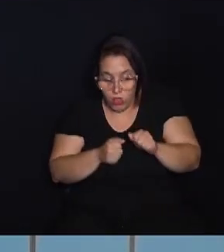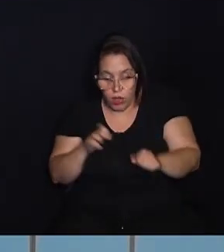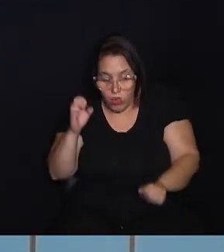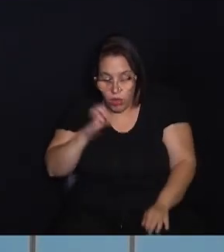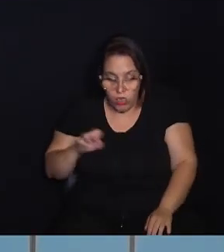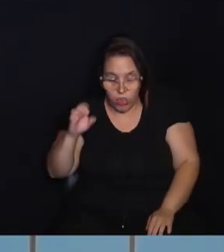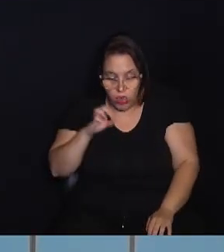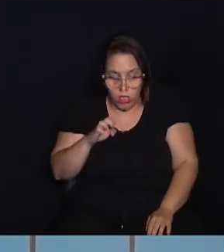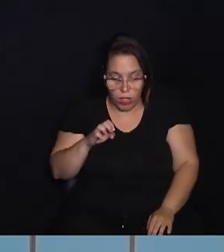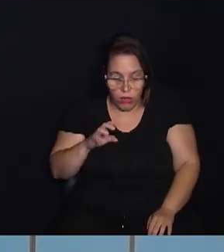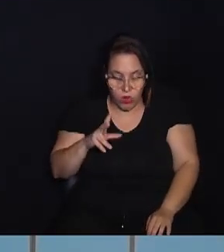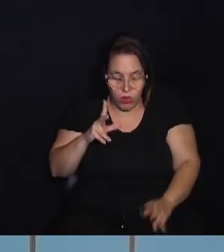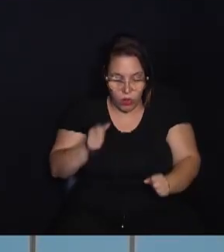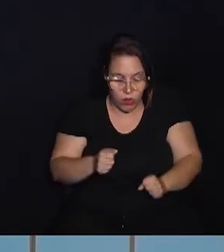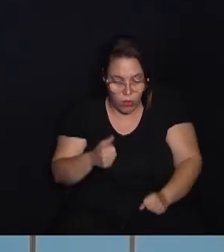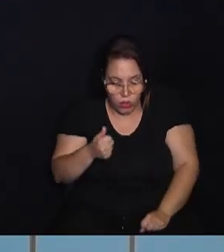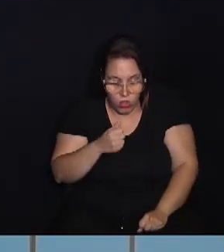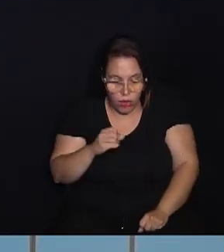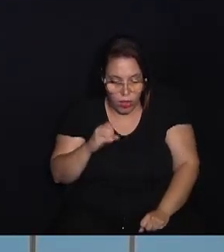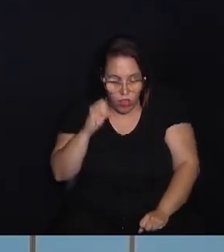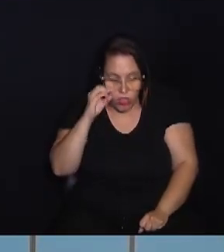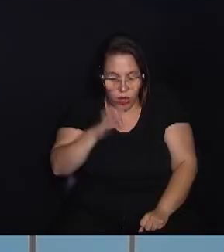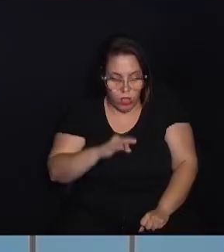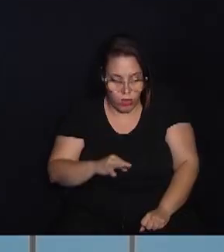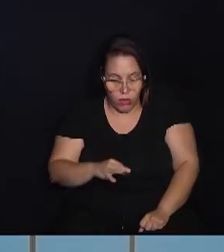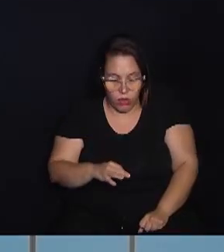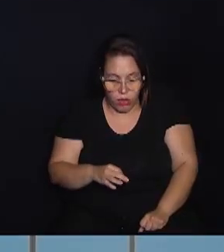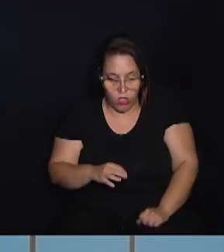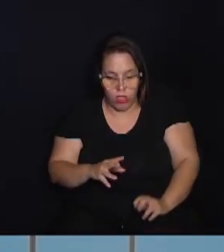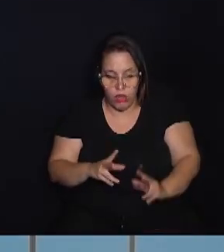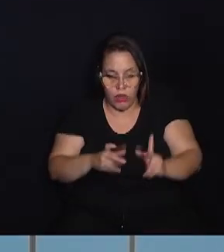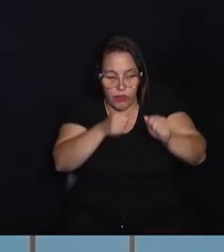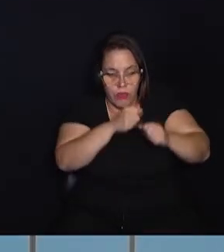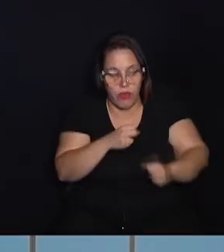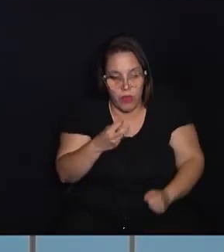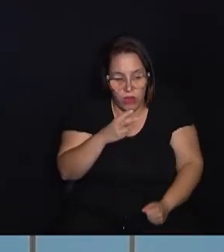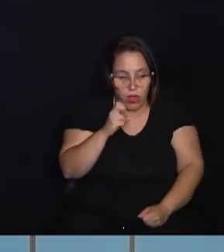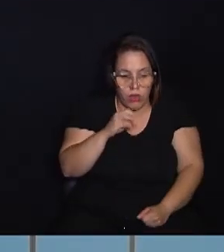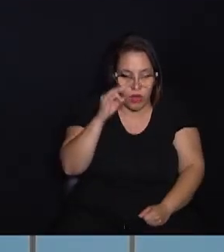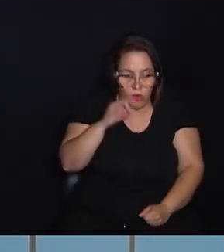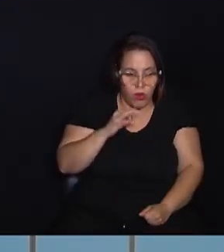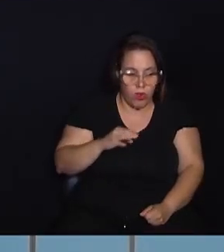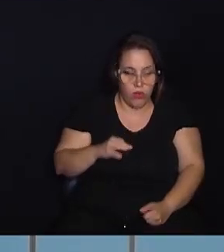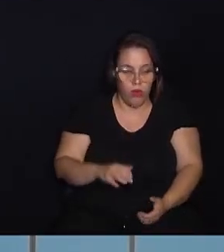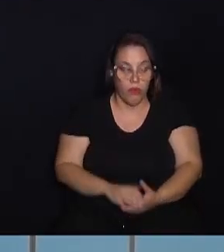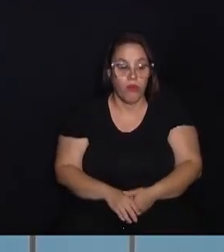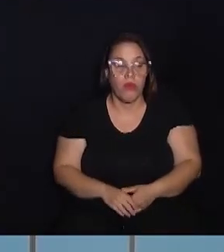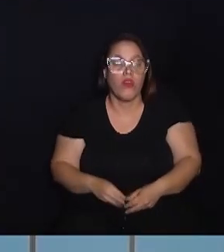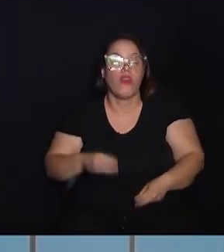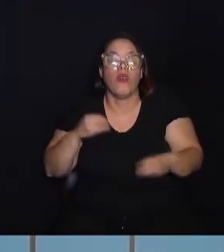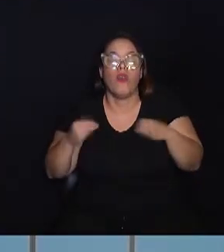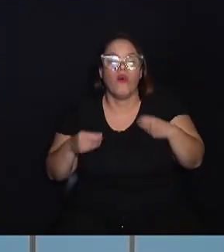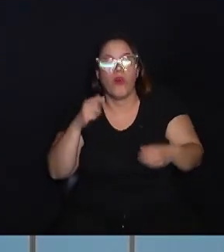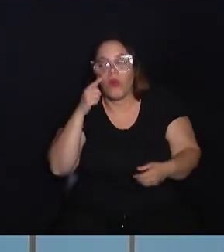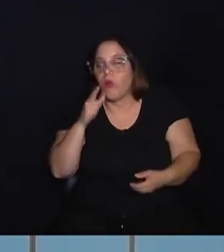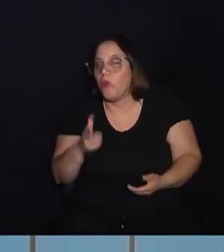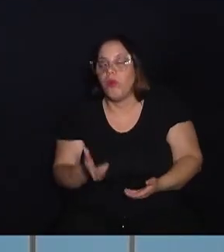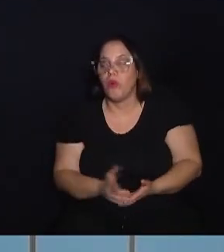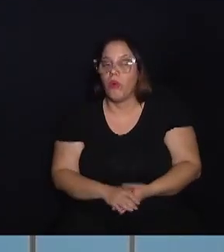tudo. Nós hoje estamos em 10%. A Europa está em 35%. E como é que se conseguiu